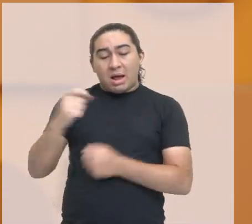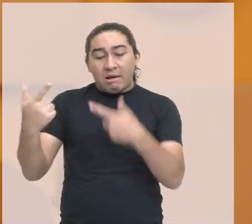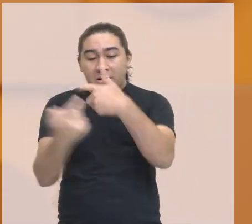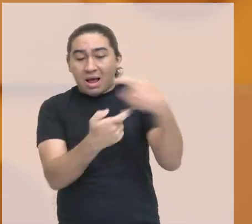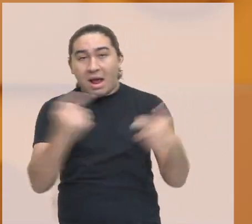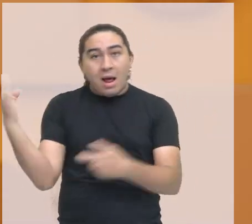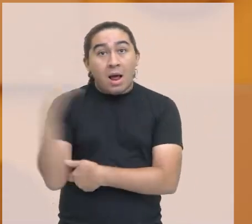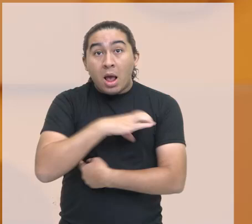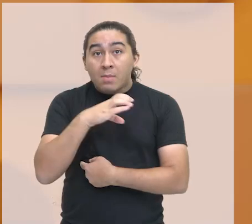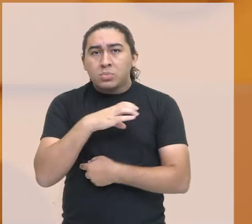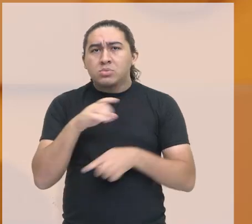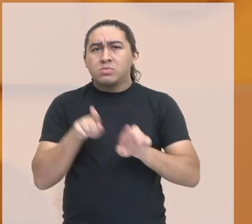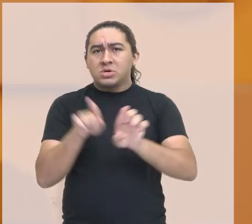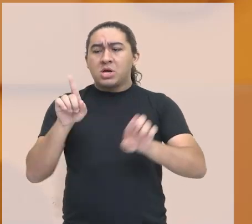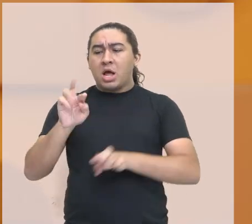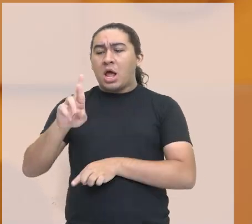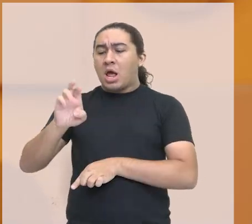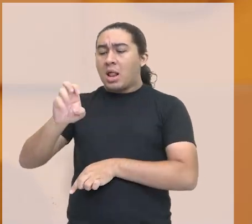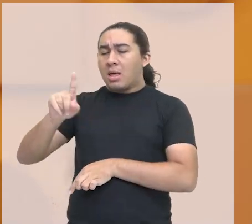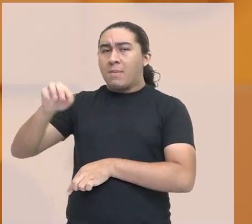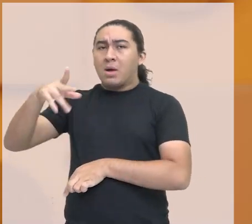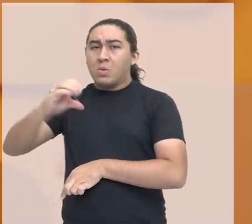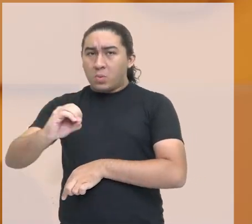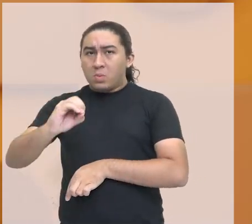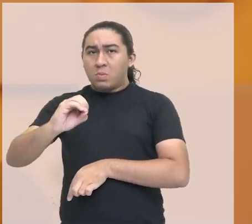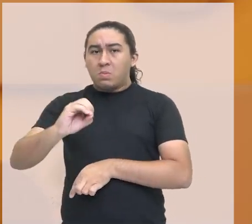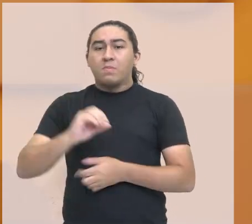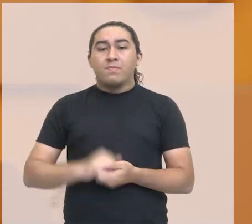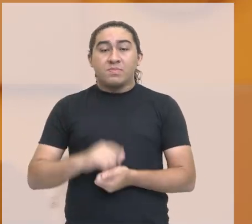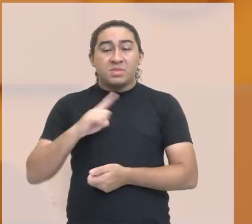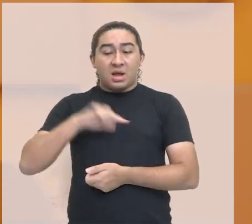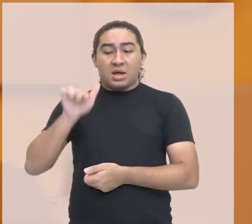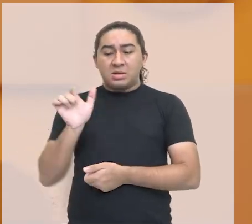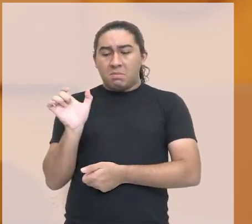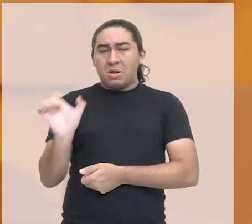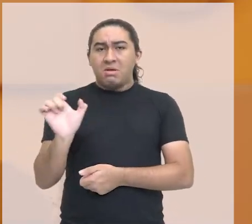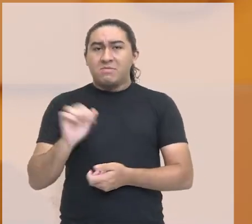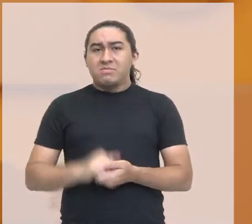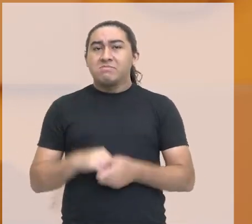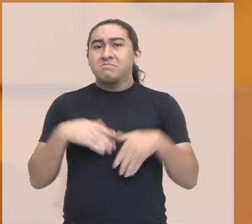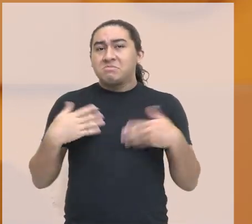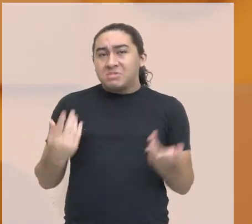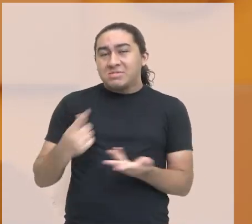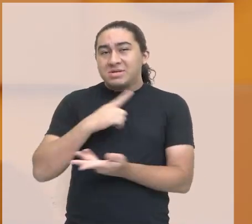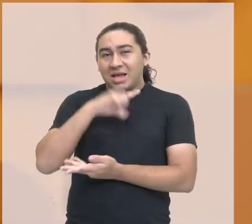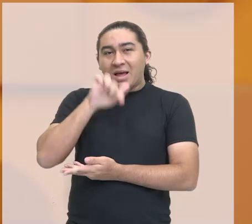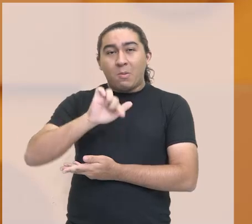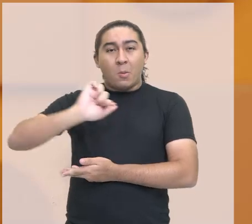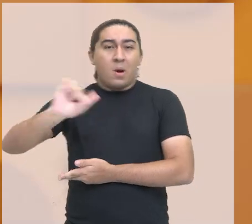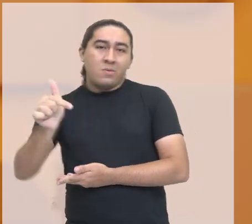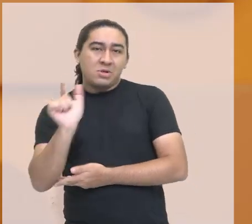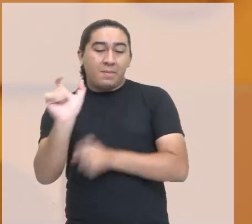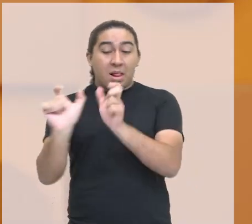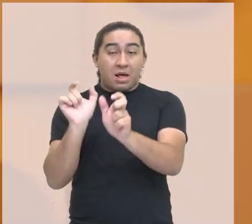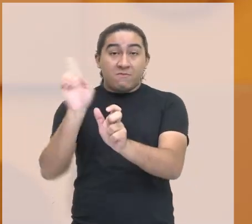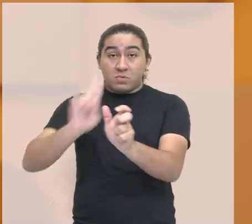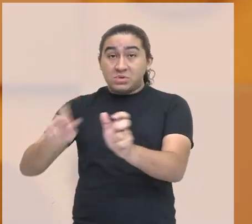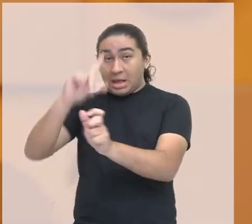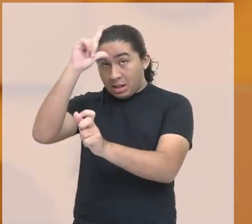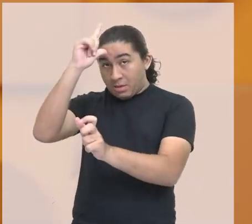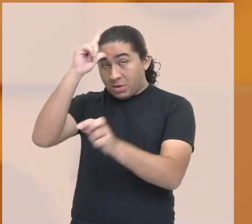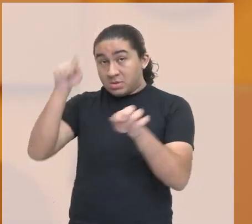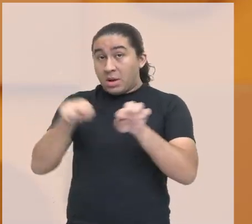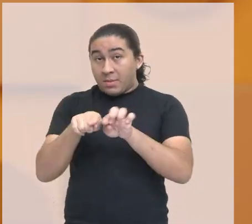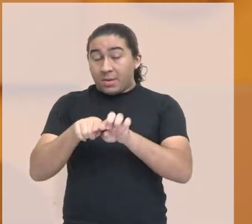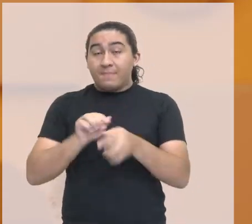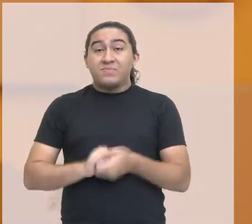Relâmpago. O que seria essa Guerra Relâmpago? Ou Blitzkrieg? O professor gastar um pouquinho do alemão dele com vocês. Era basicamente uma